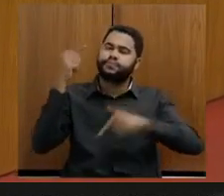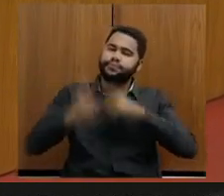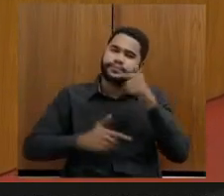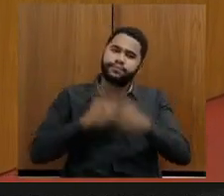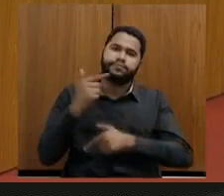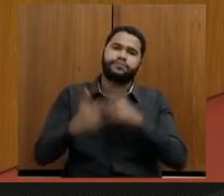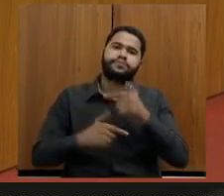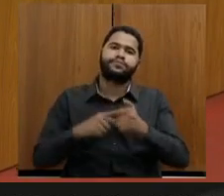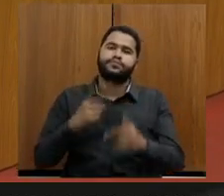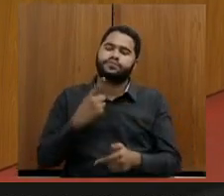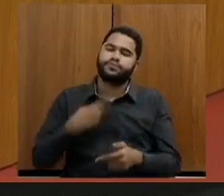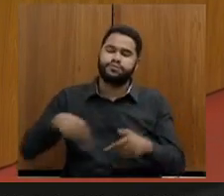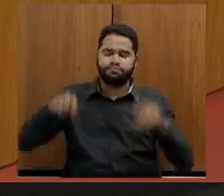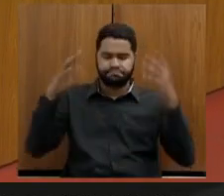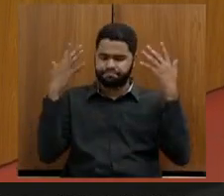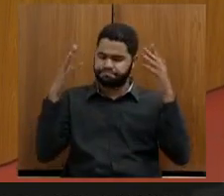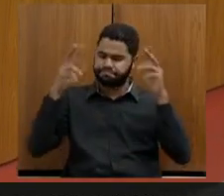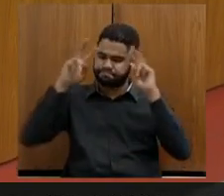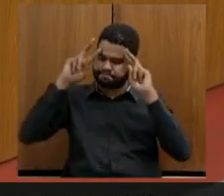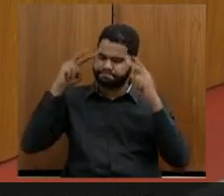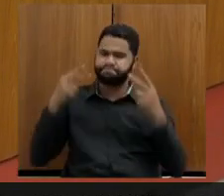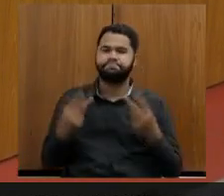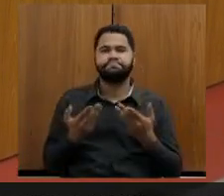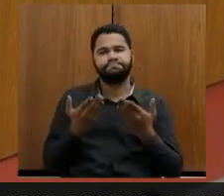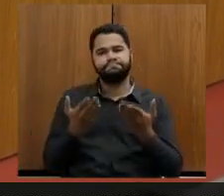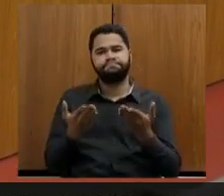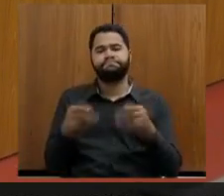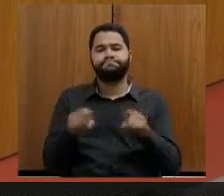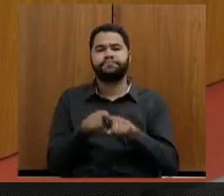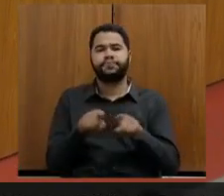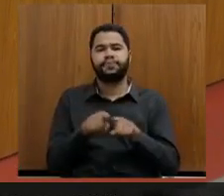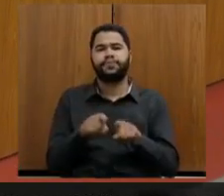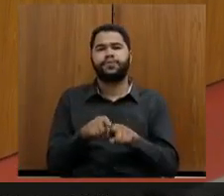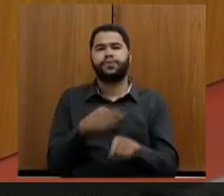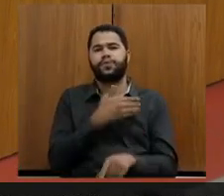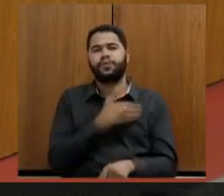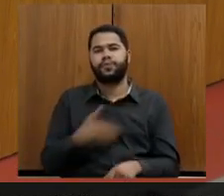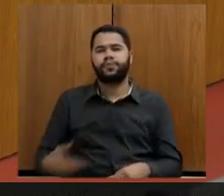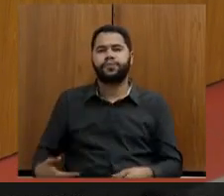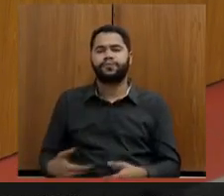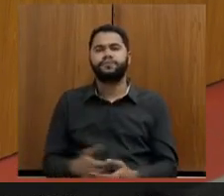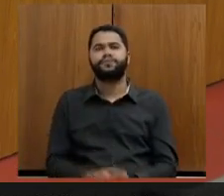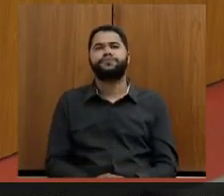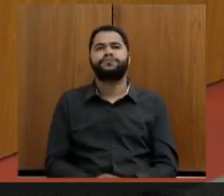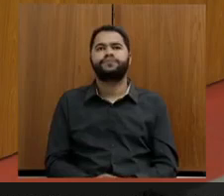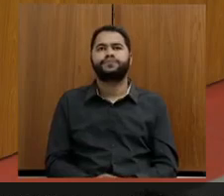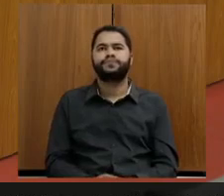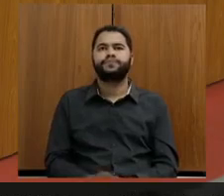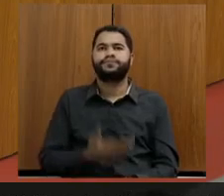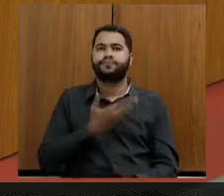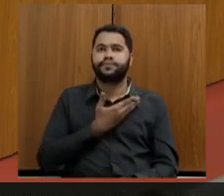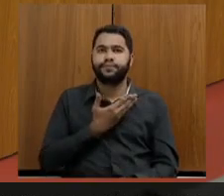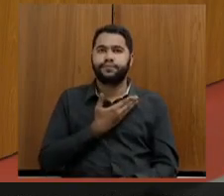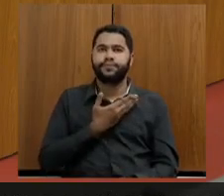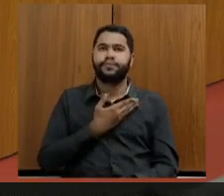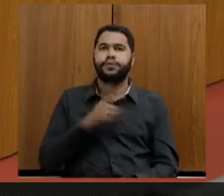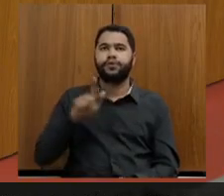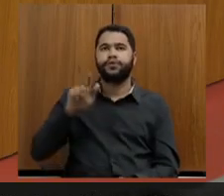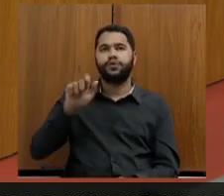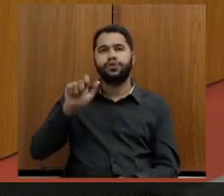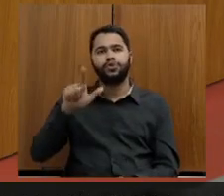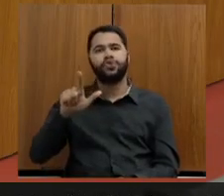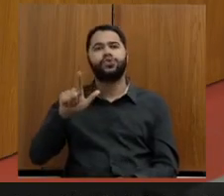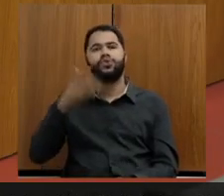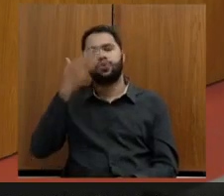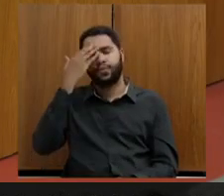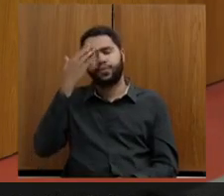seu trabalho Nossa aplausos e reconhecimento ao Senhor e ao bombeiros é caríssimo amigo deputado Gil Pereira Muito